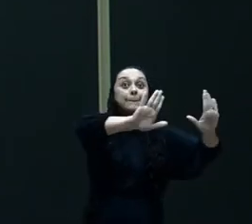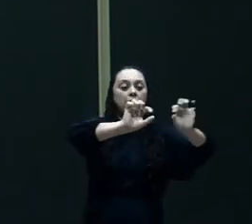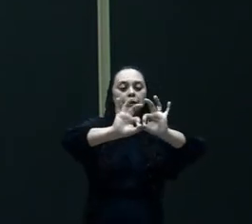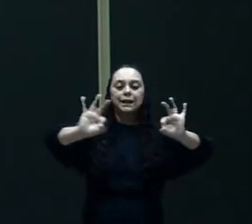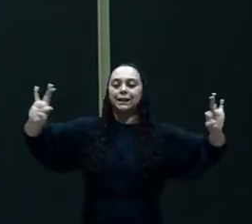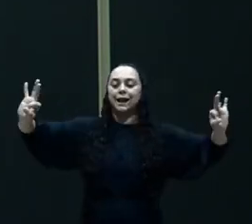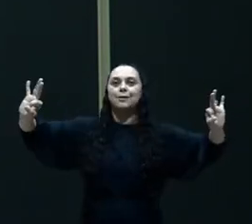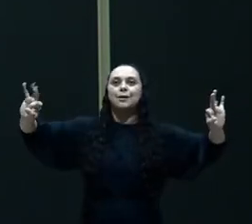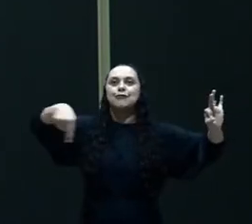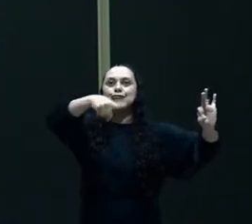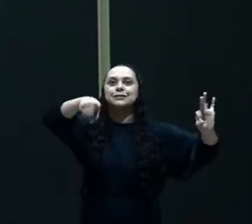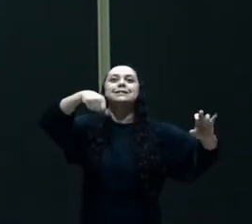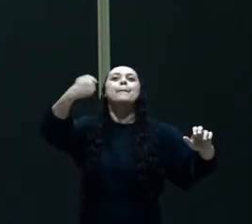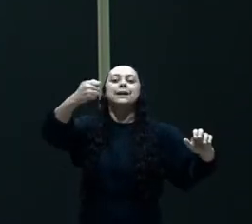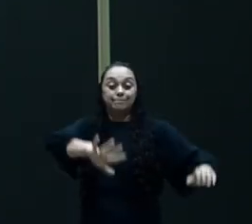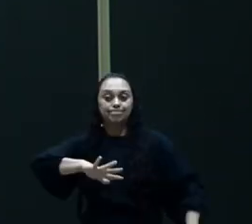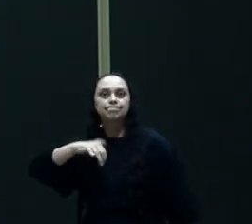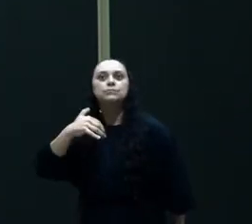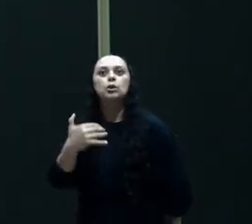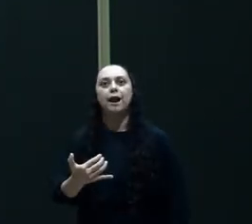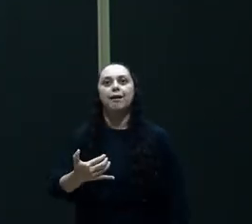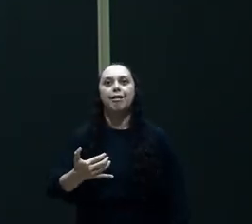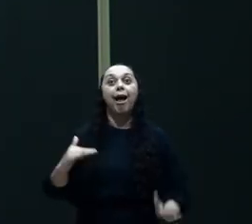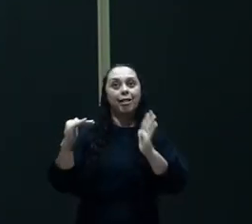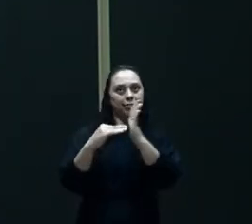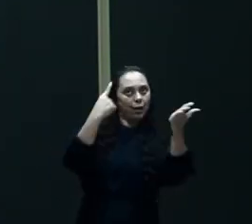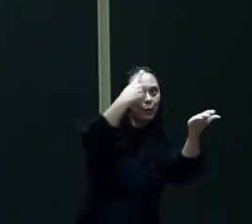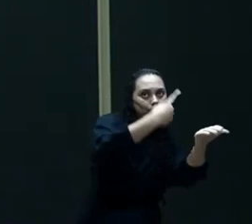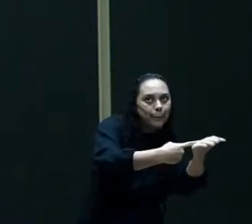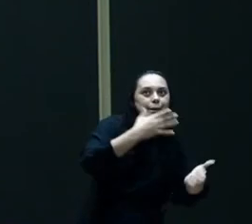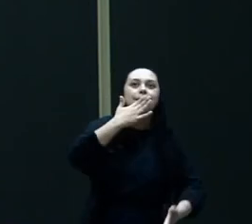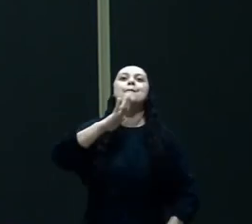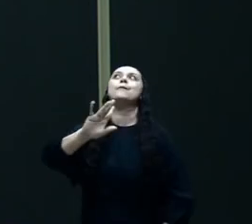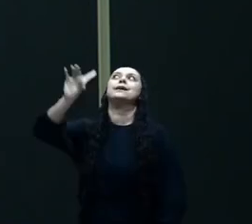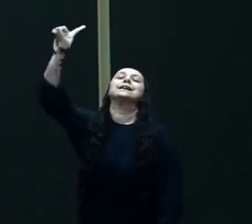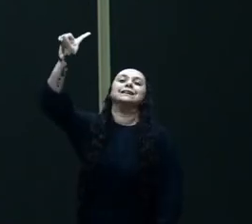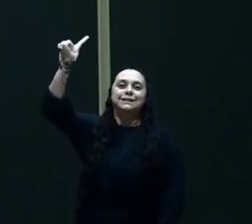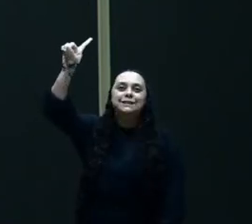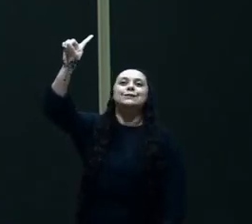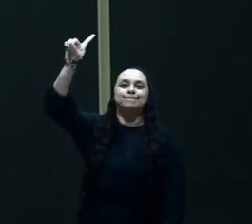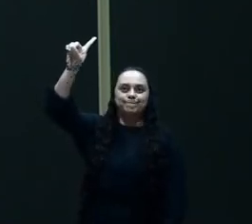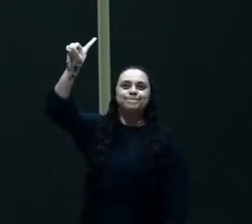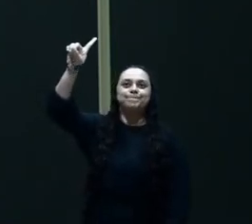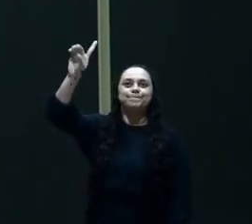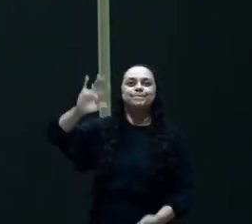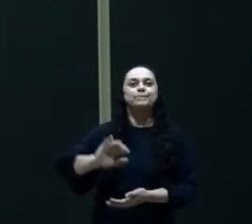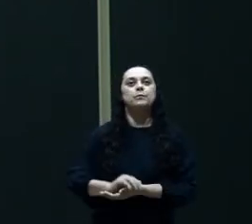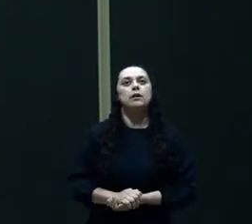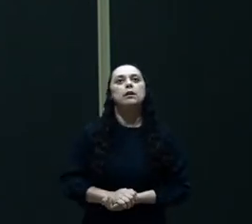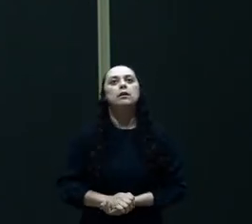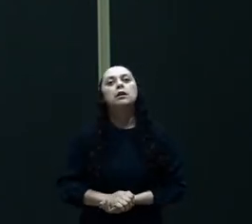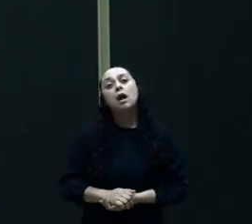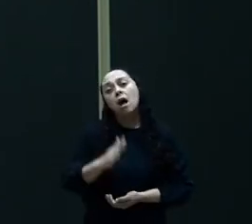testes até que se cumpra a promessa que ele fez a nós não existe tempo